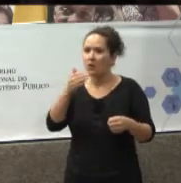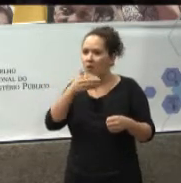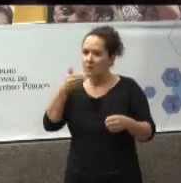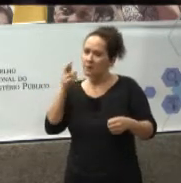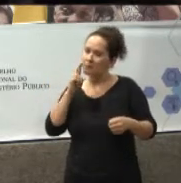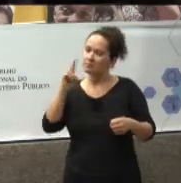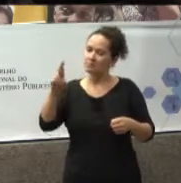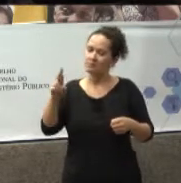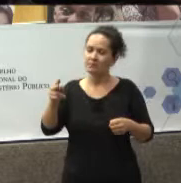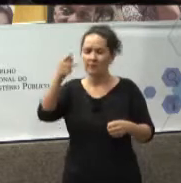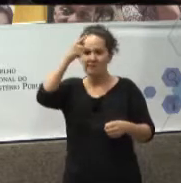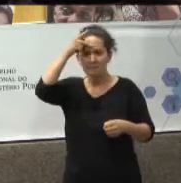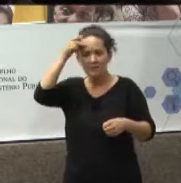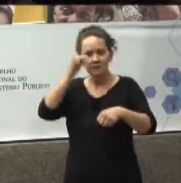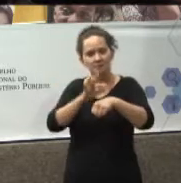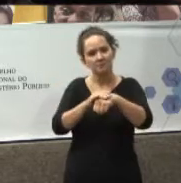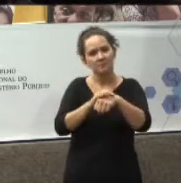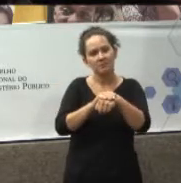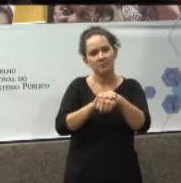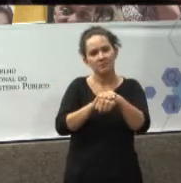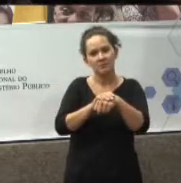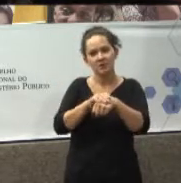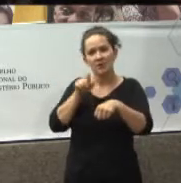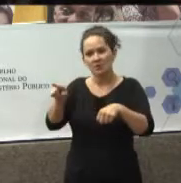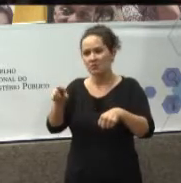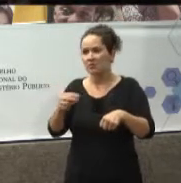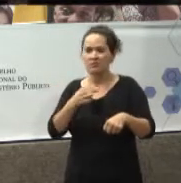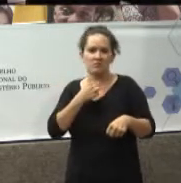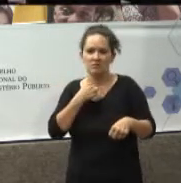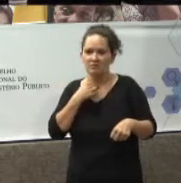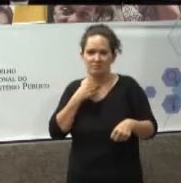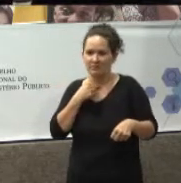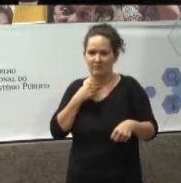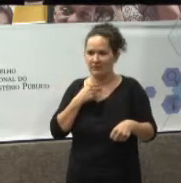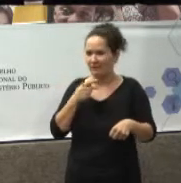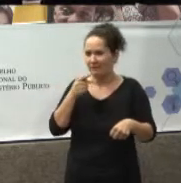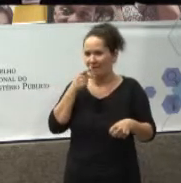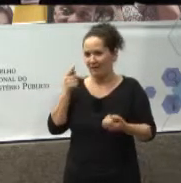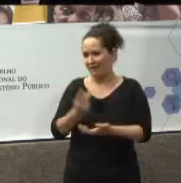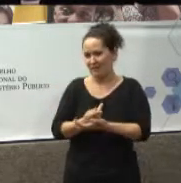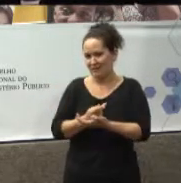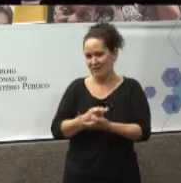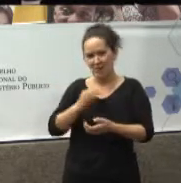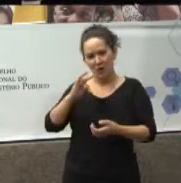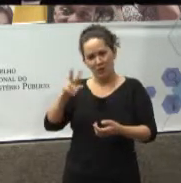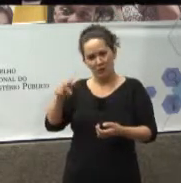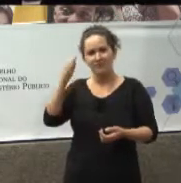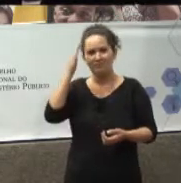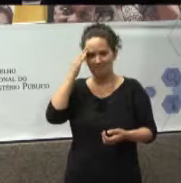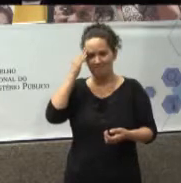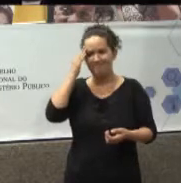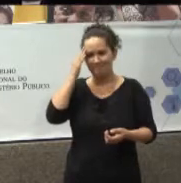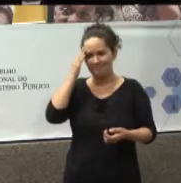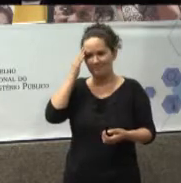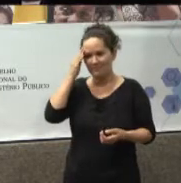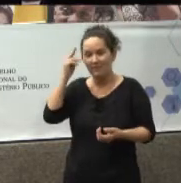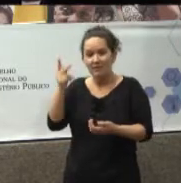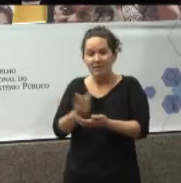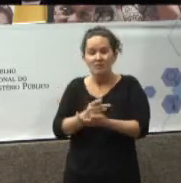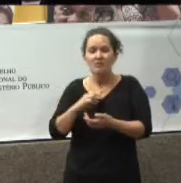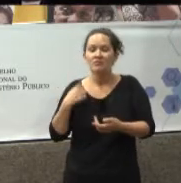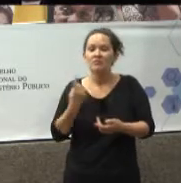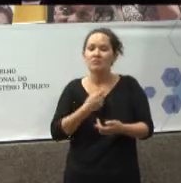para o paciente isso é inegável e todo mundo sabe acontece que nós temos